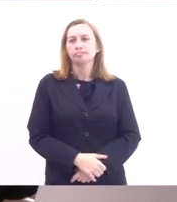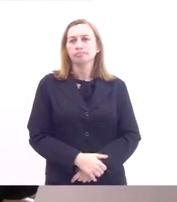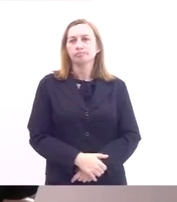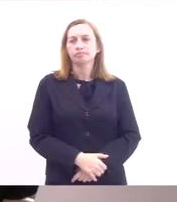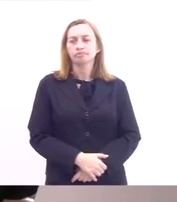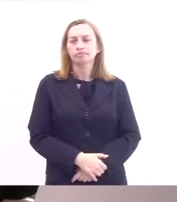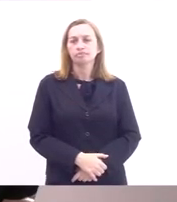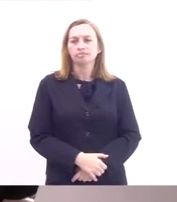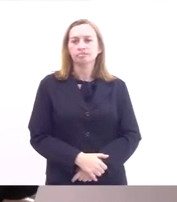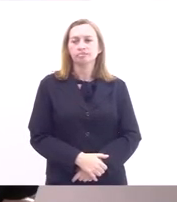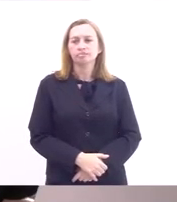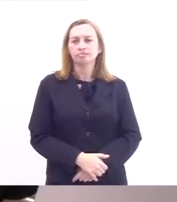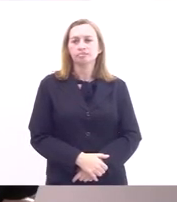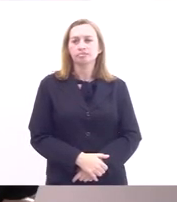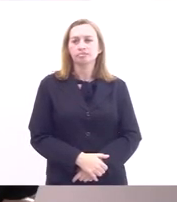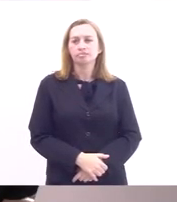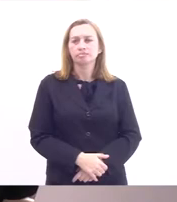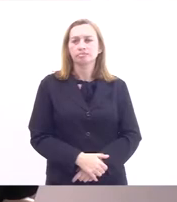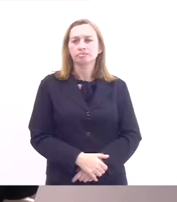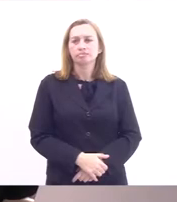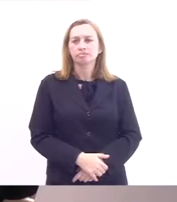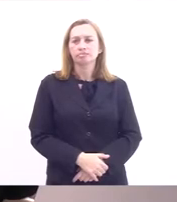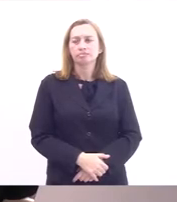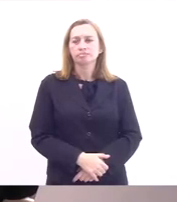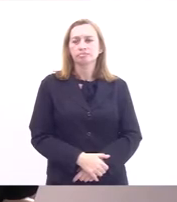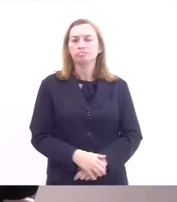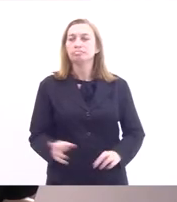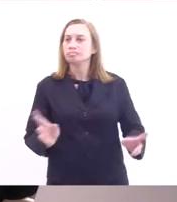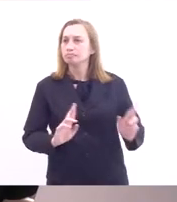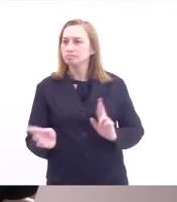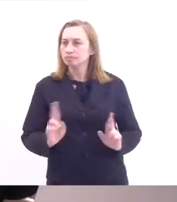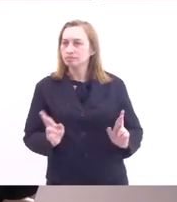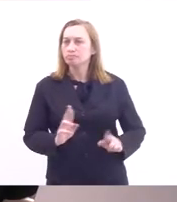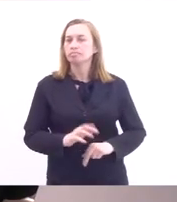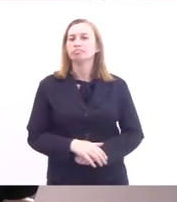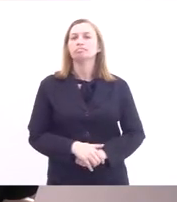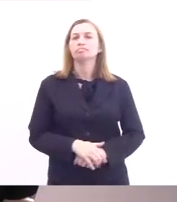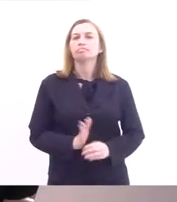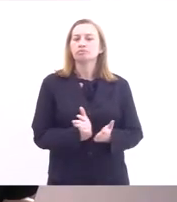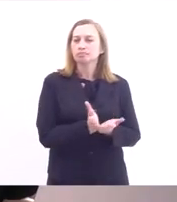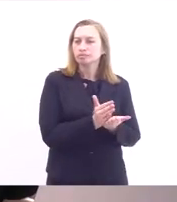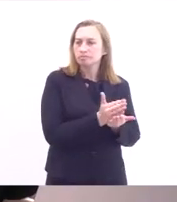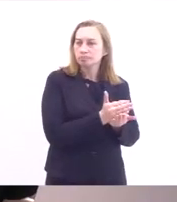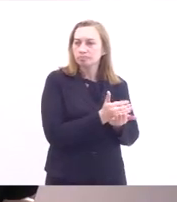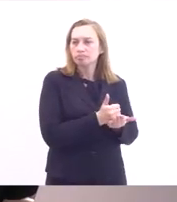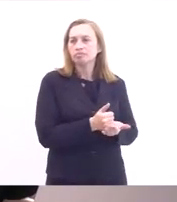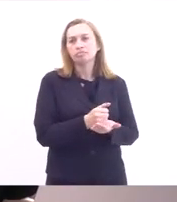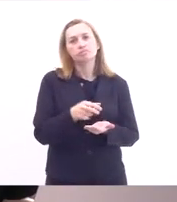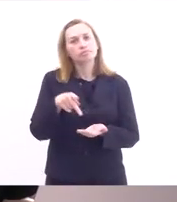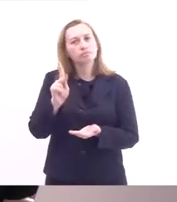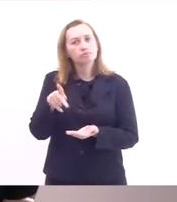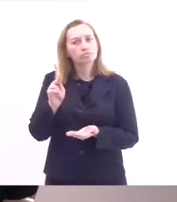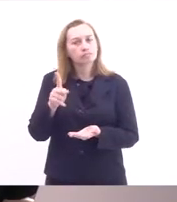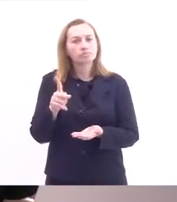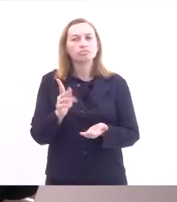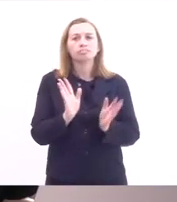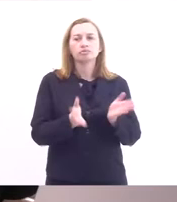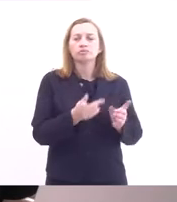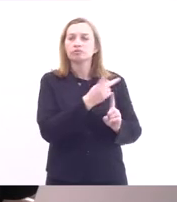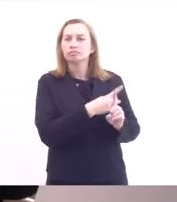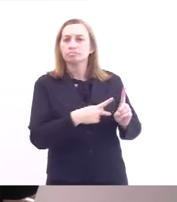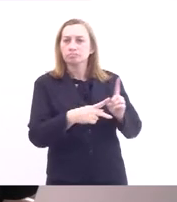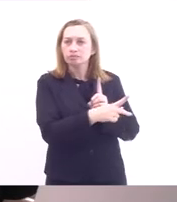Sim, e esse, o ambiente está, com relação a essa arrecadação expressiva de royalties, né, hoje o Rio